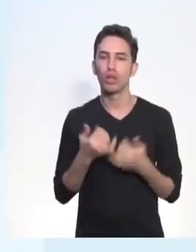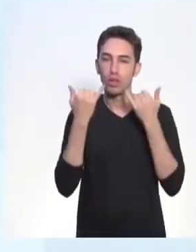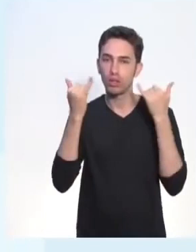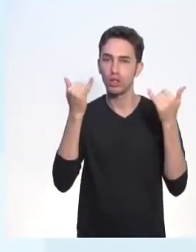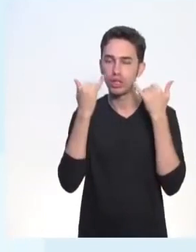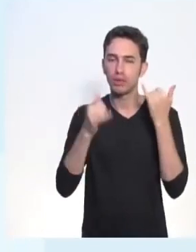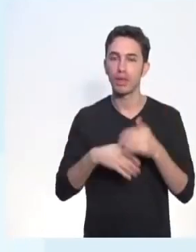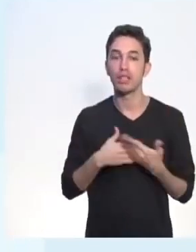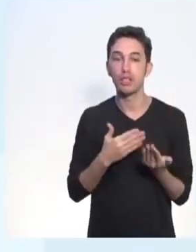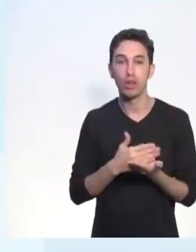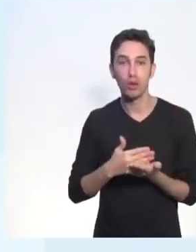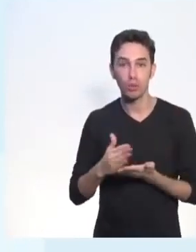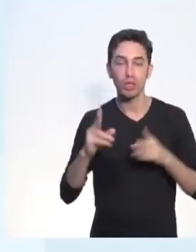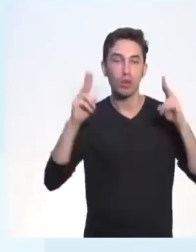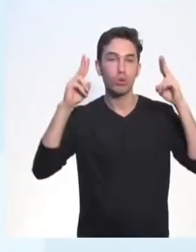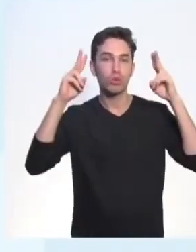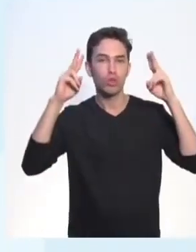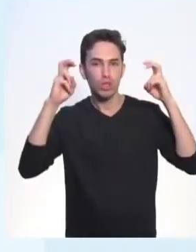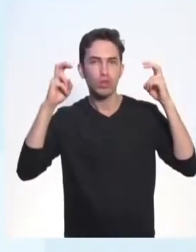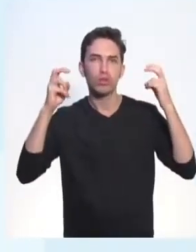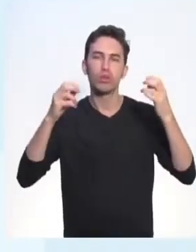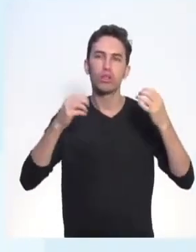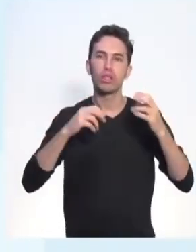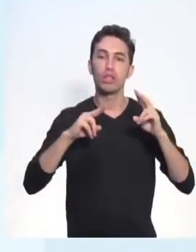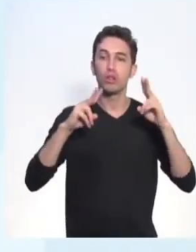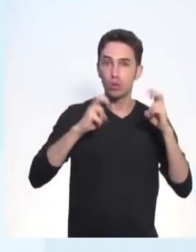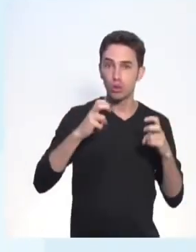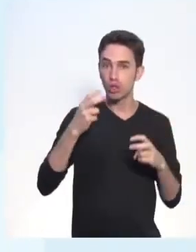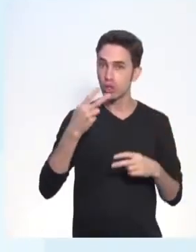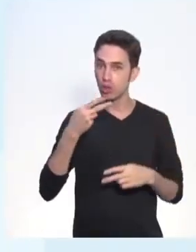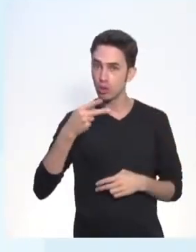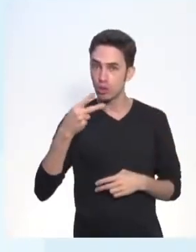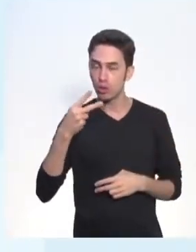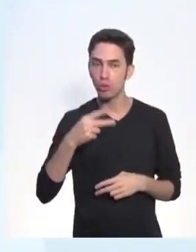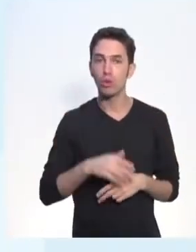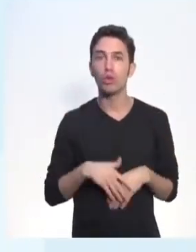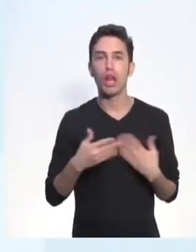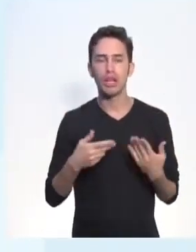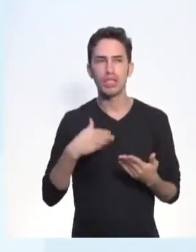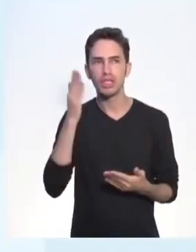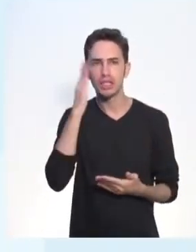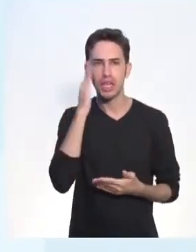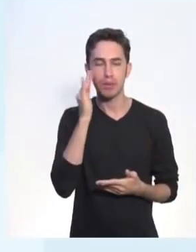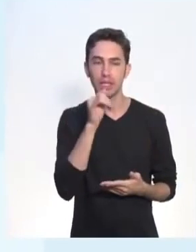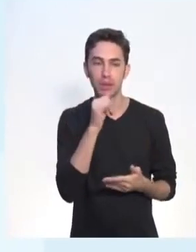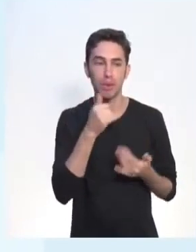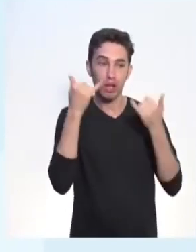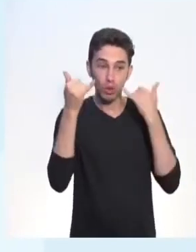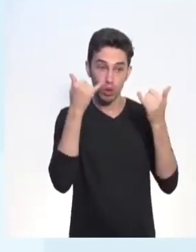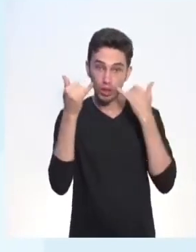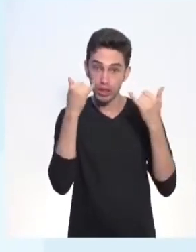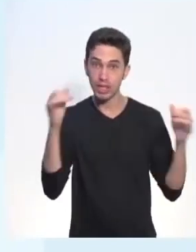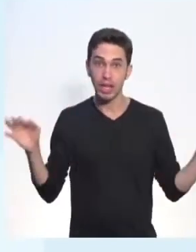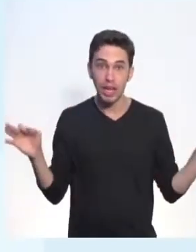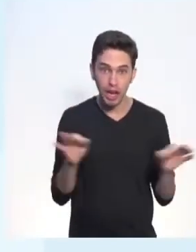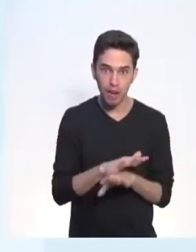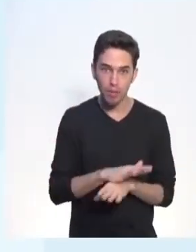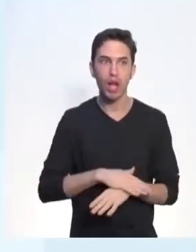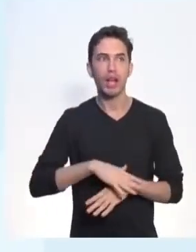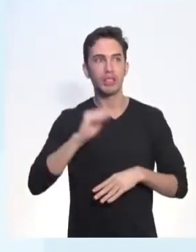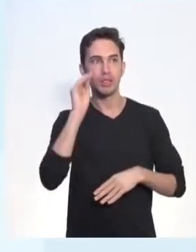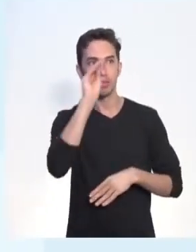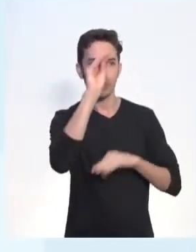pelo título e subtítulo, mas a gente sabe que o título e o subtítulo são coisas que a gente coloca depois de estar feita a notícia, tá? Mas a